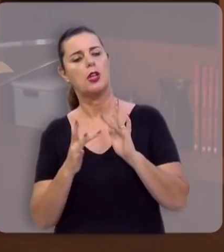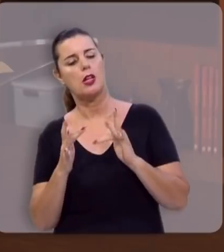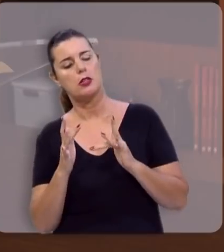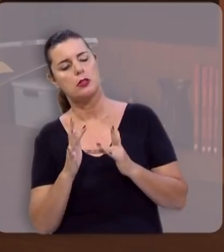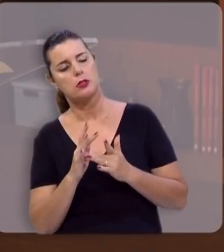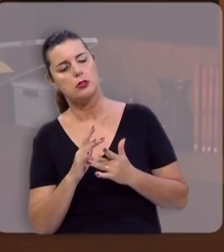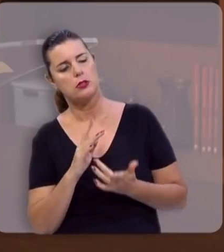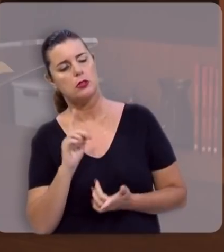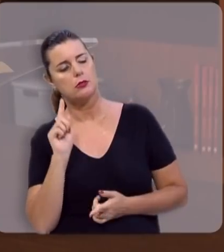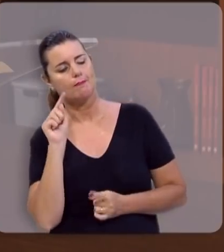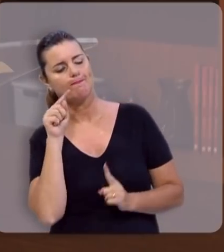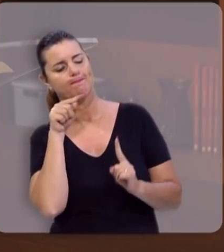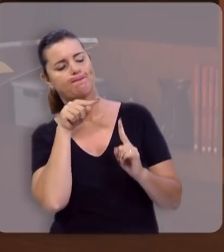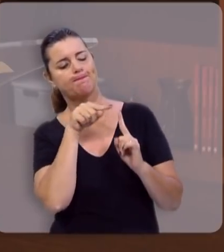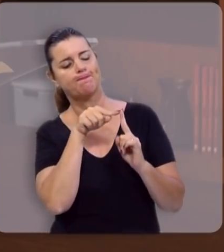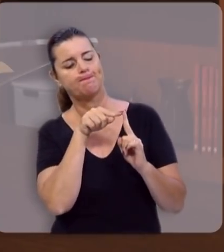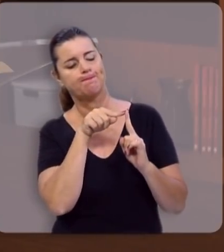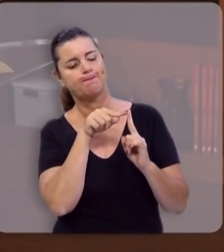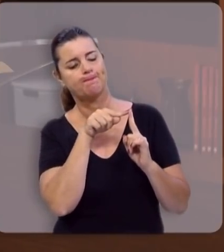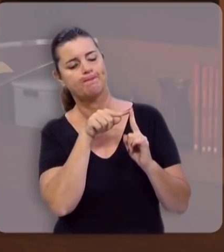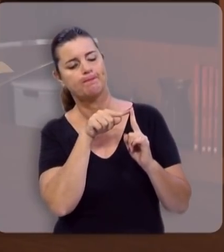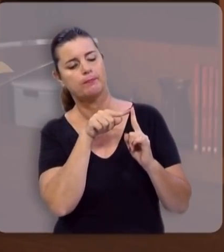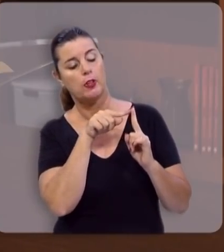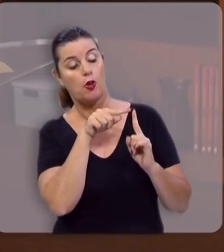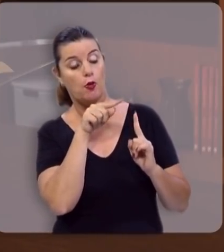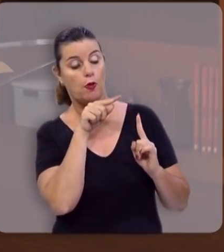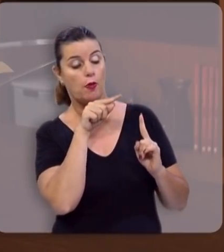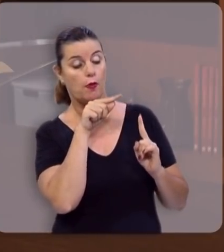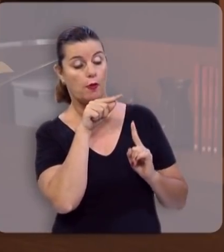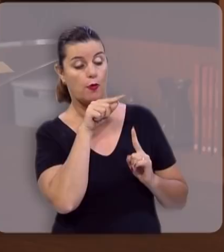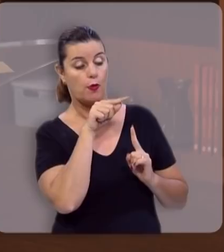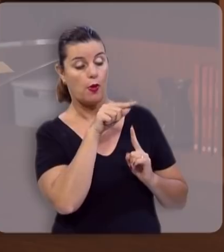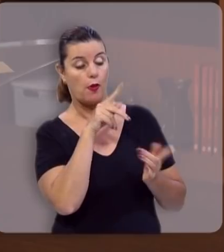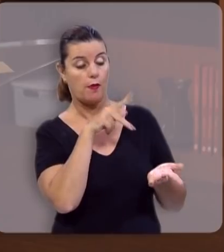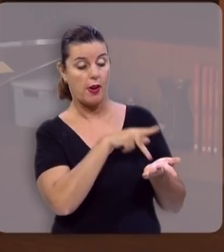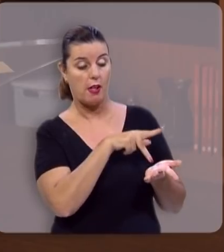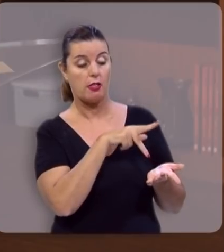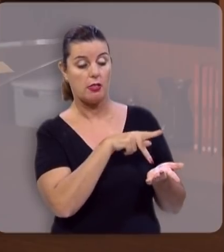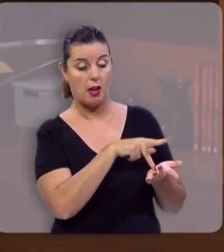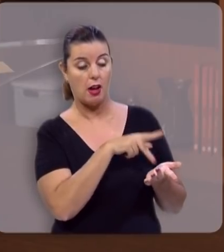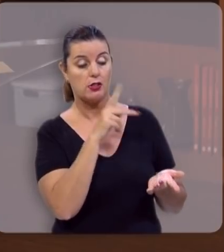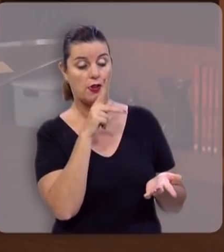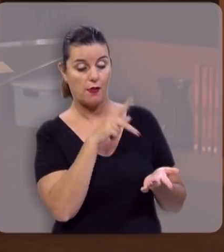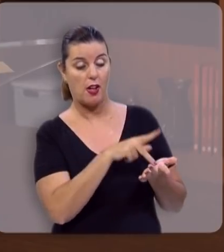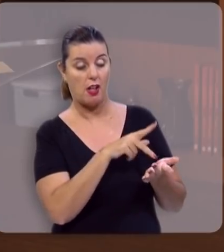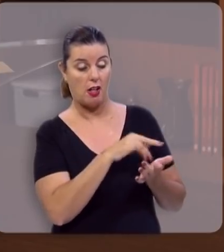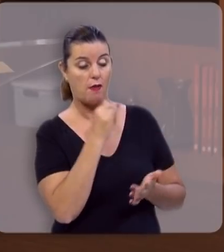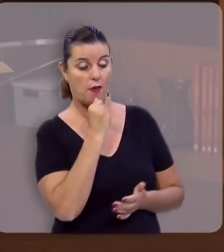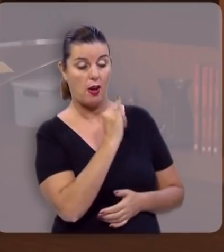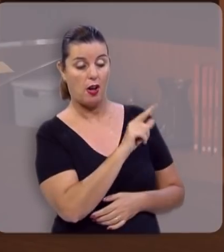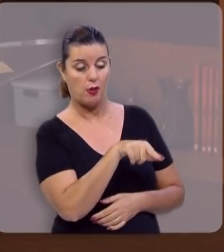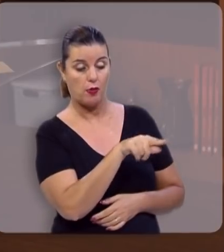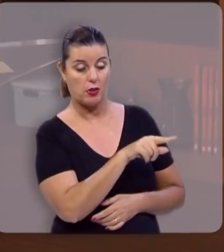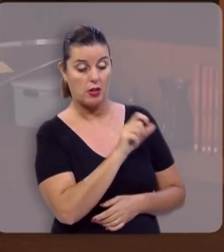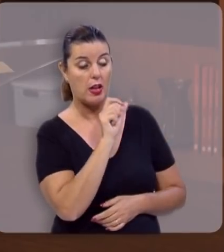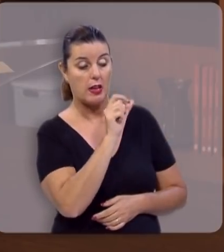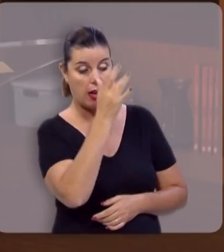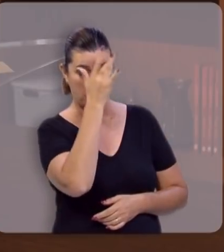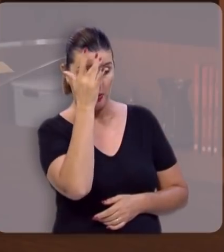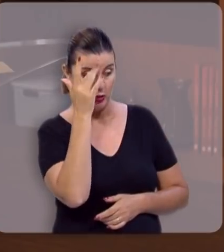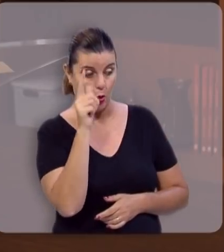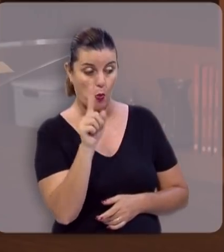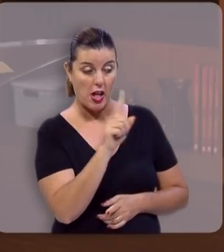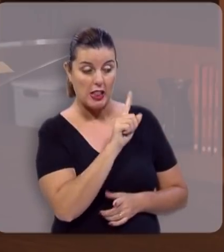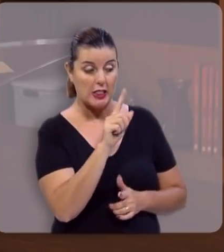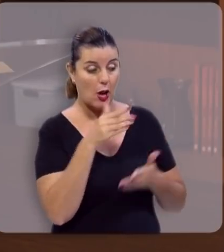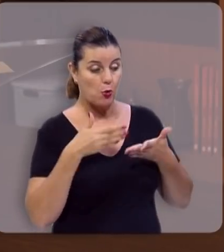no ponto e diz: Nicodemos, em verdade te digo, quem não nascer de novo